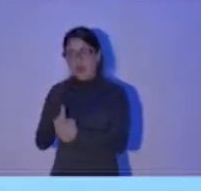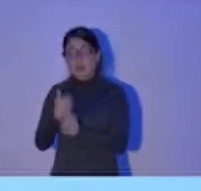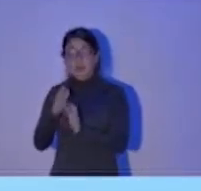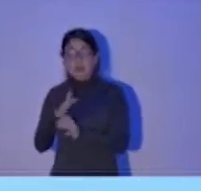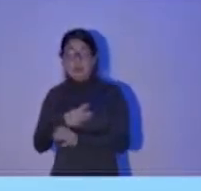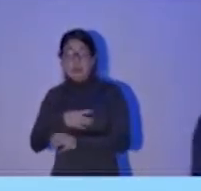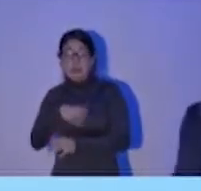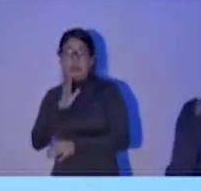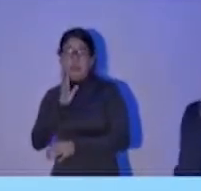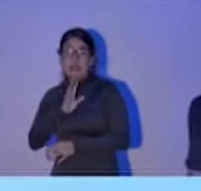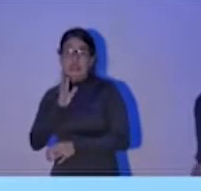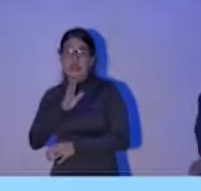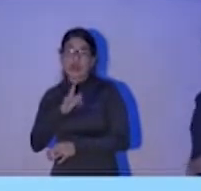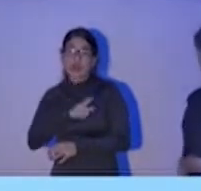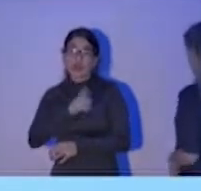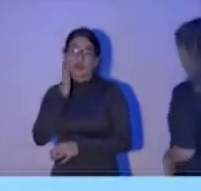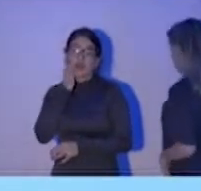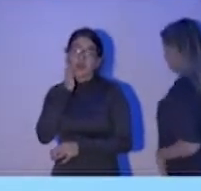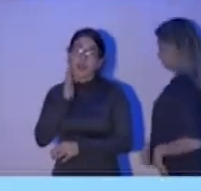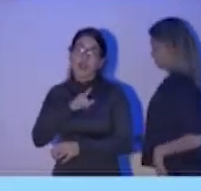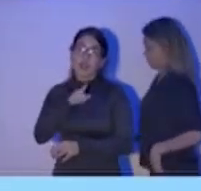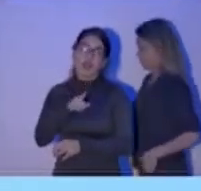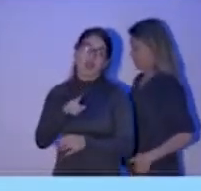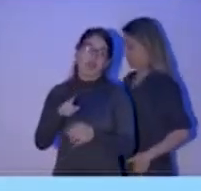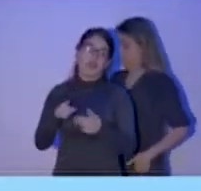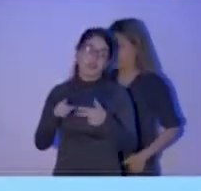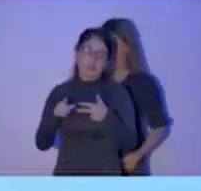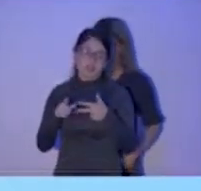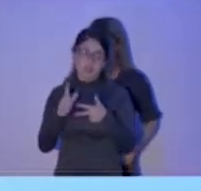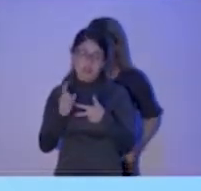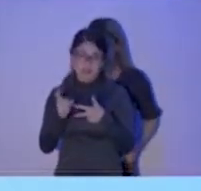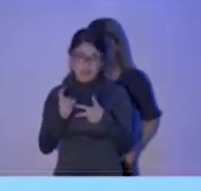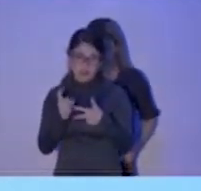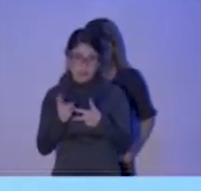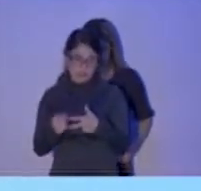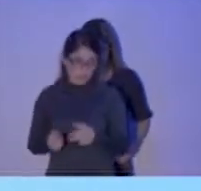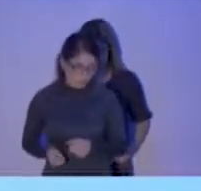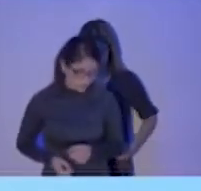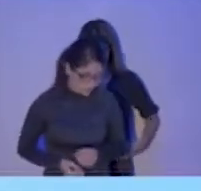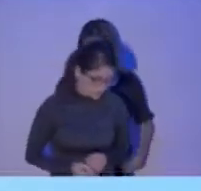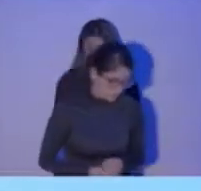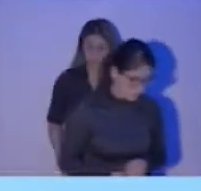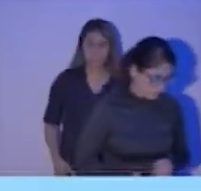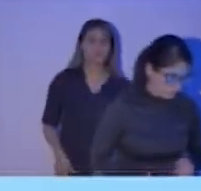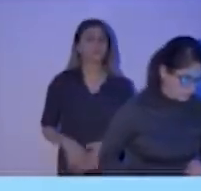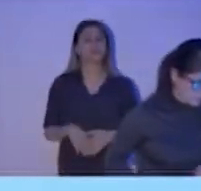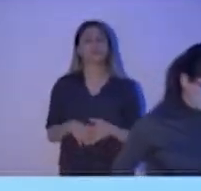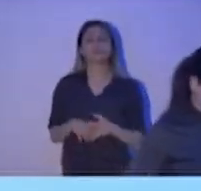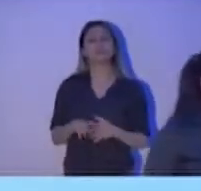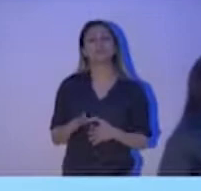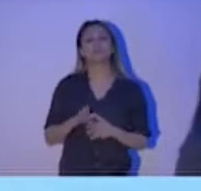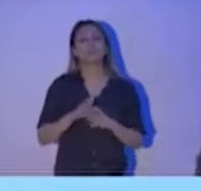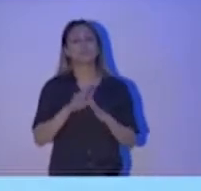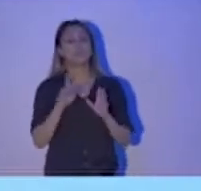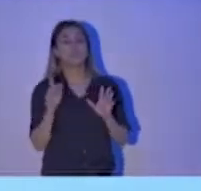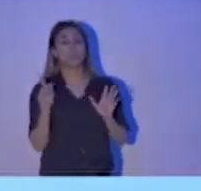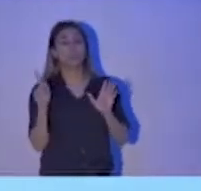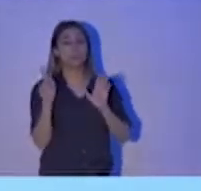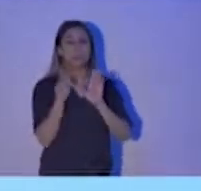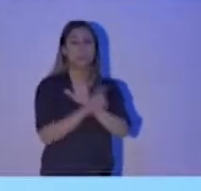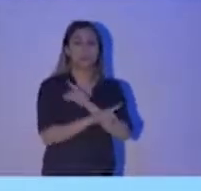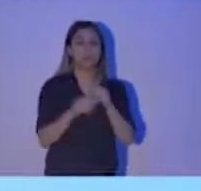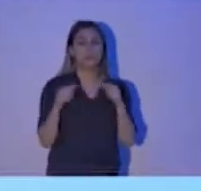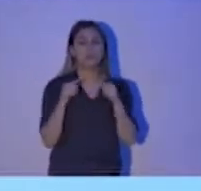ouvir do Executivo. E já vou te passar a bola da primeira pergunta mais votada aqui, que acho que tem muito a ver com a Câmara dos